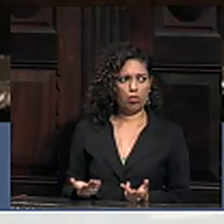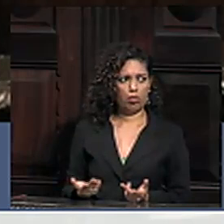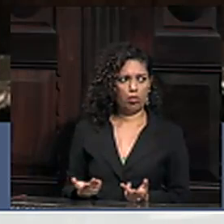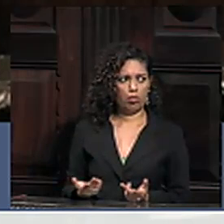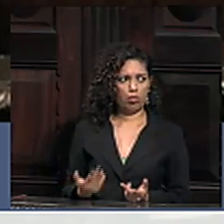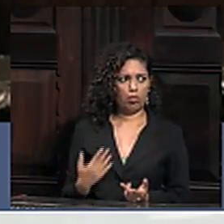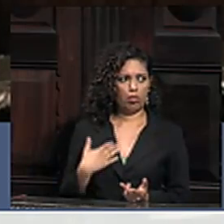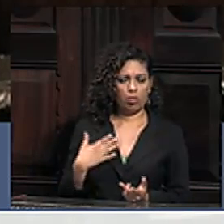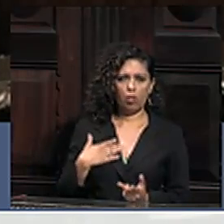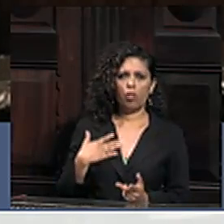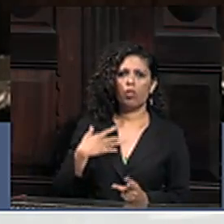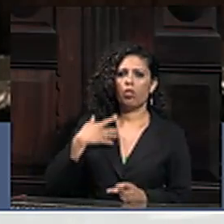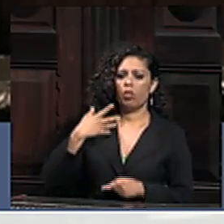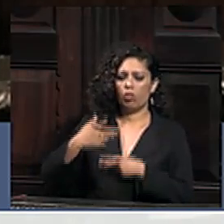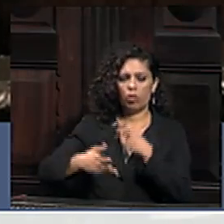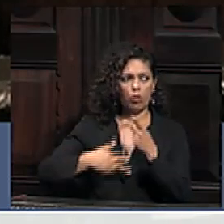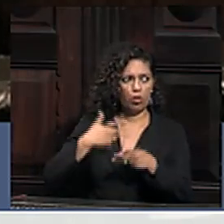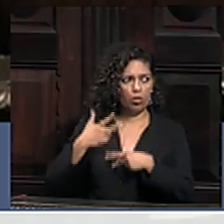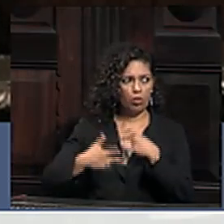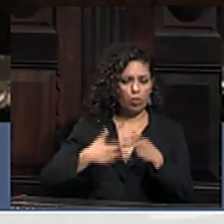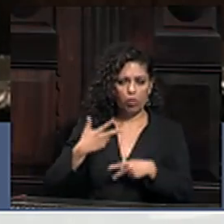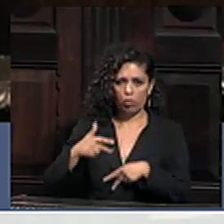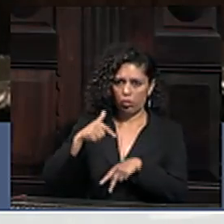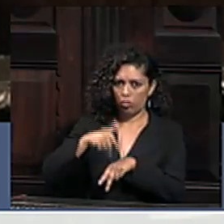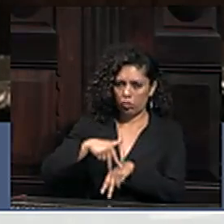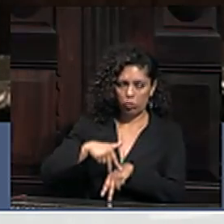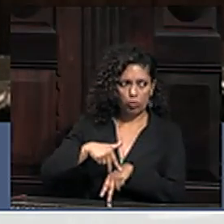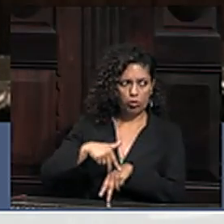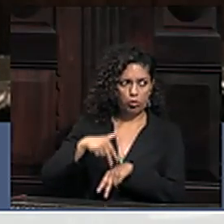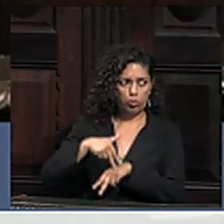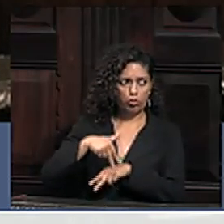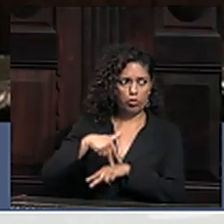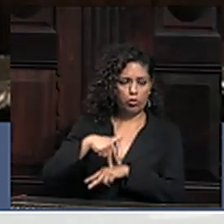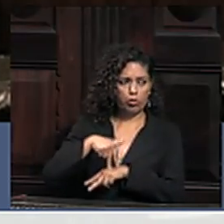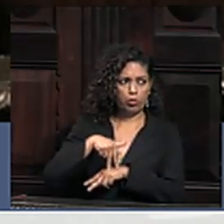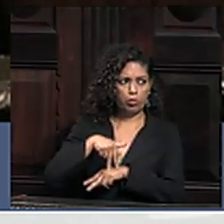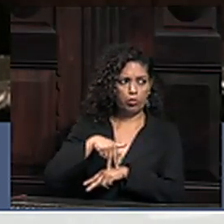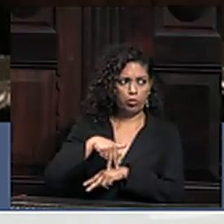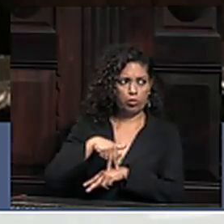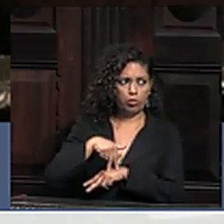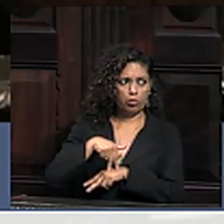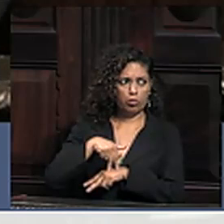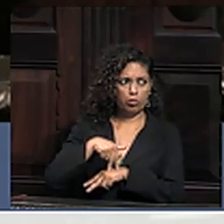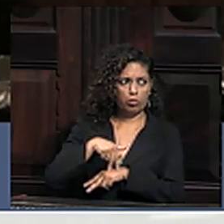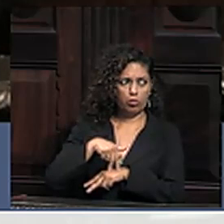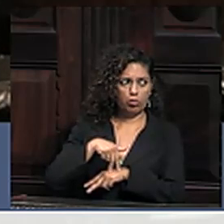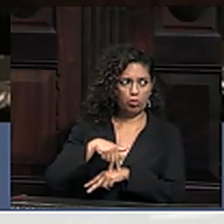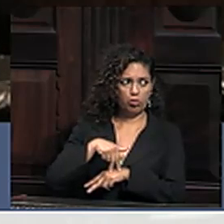eu insistentemente adotei aqui nesta tribuna quando fiz referência ao presidente, vejam aí de novo o